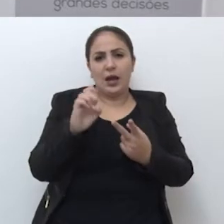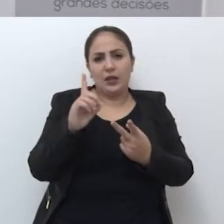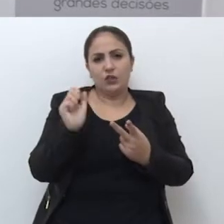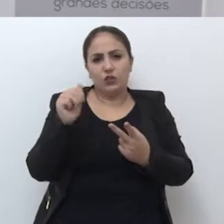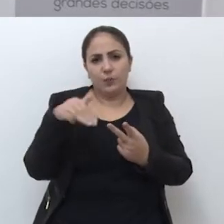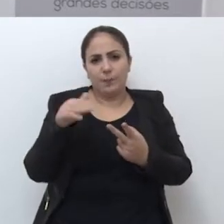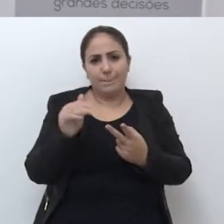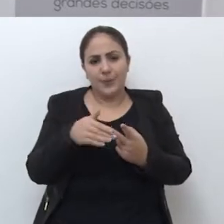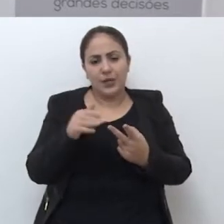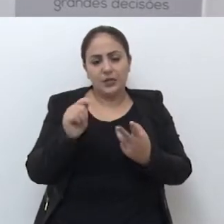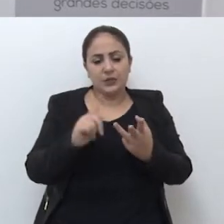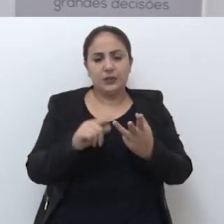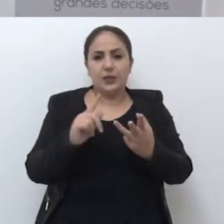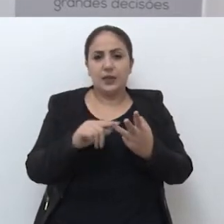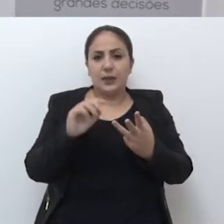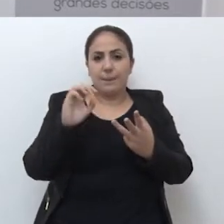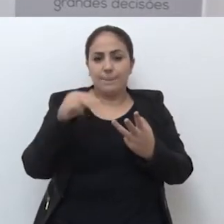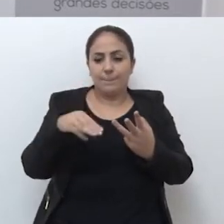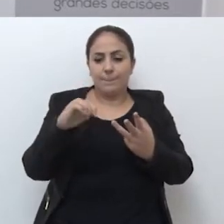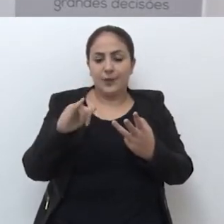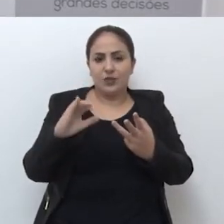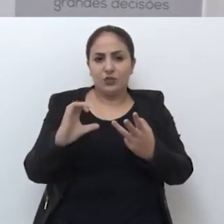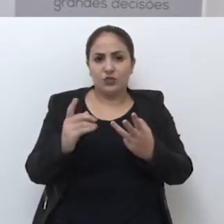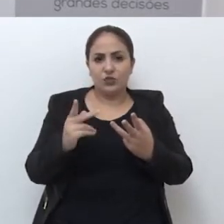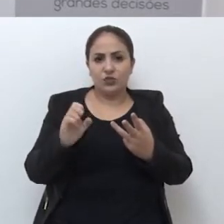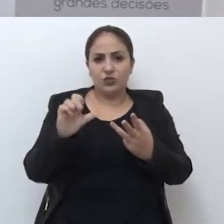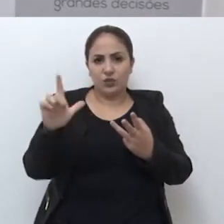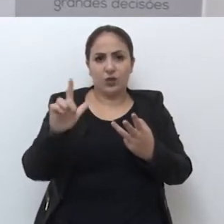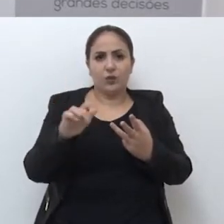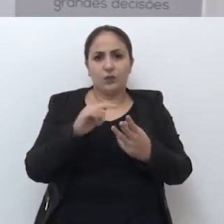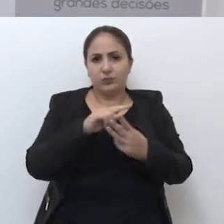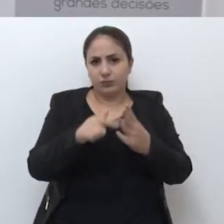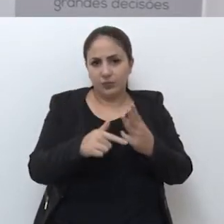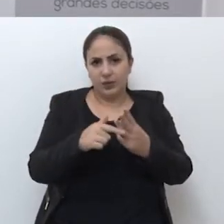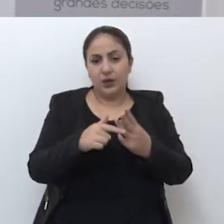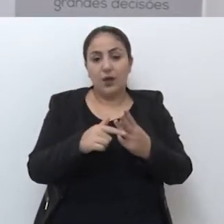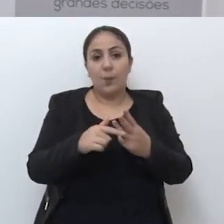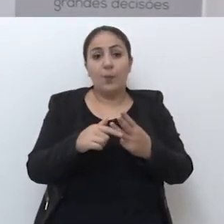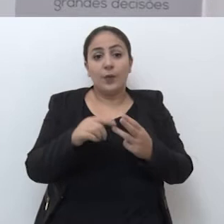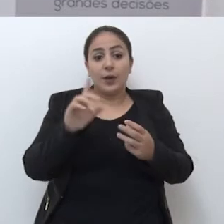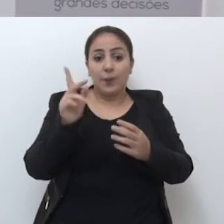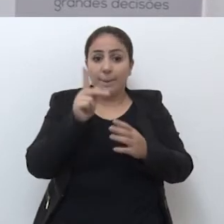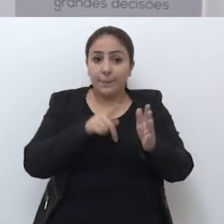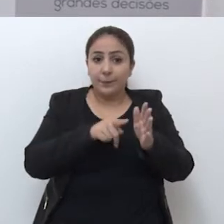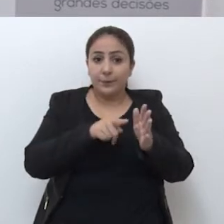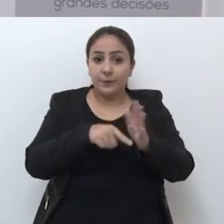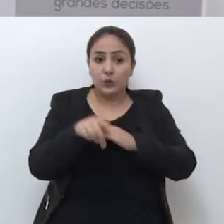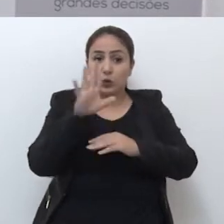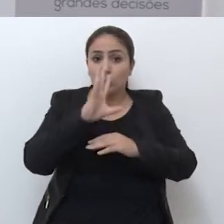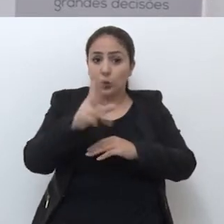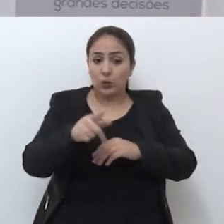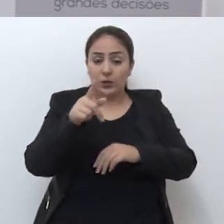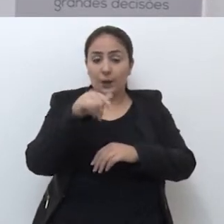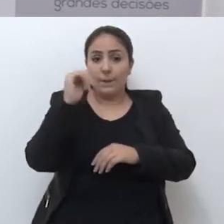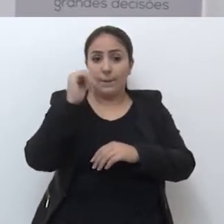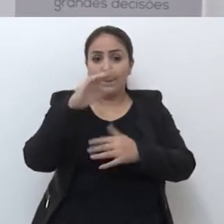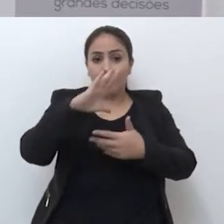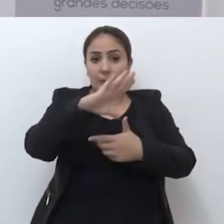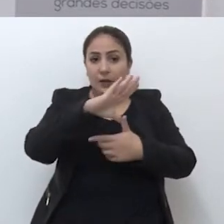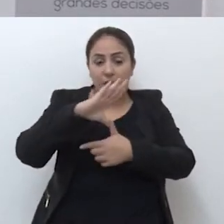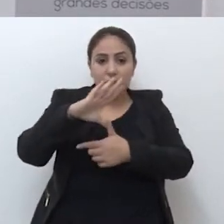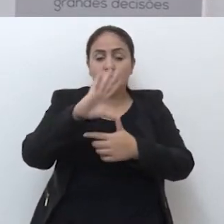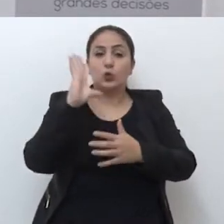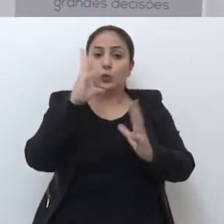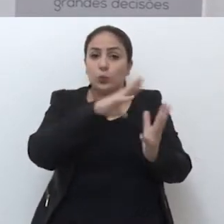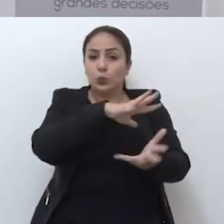Burke e Michael Oakeshott, é um pensamento que está crescendo não apenas, é claro, no Brasil, uma onda conservadora, mas em todo o país. Perdão, em toda a América